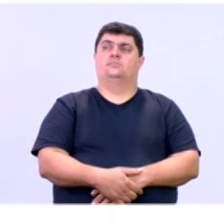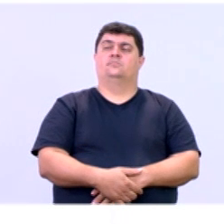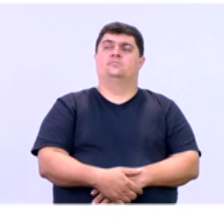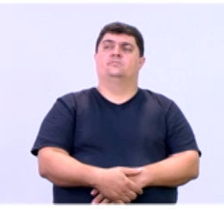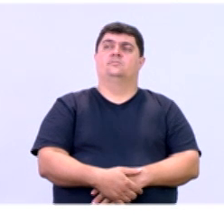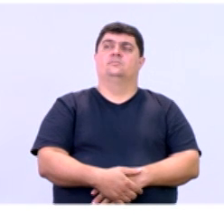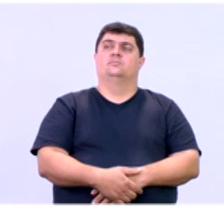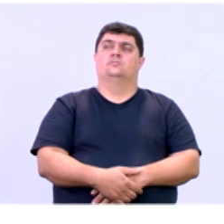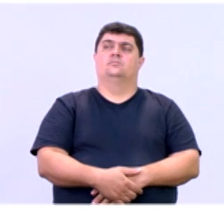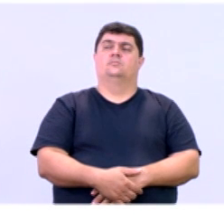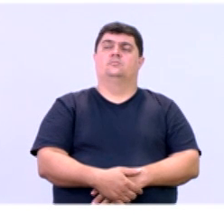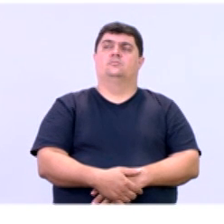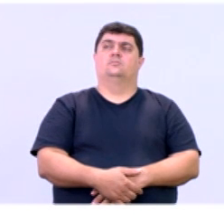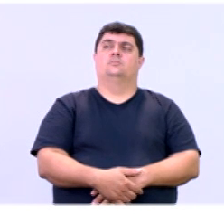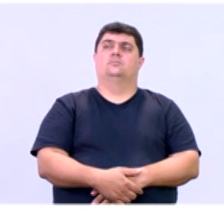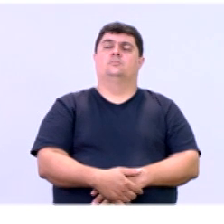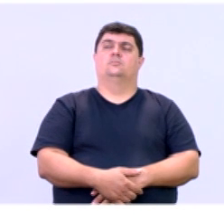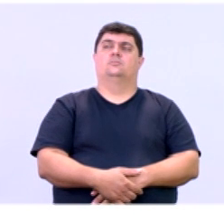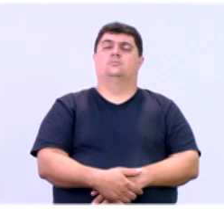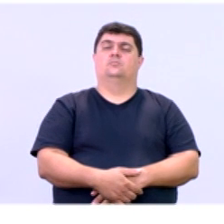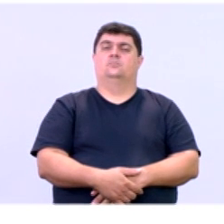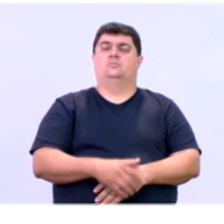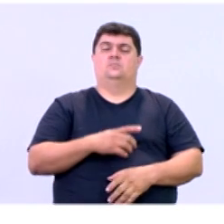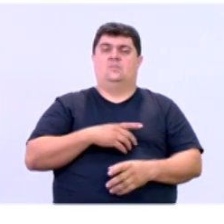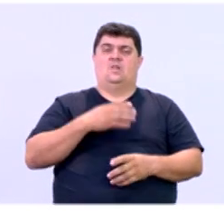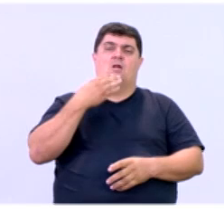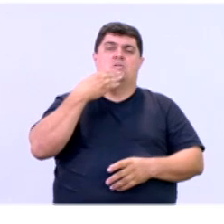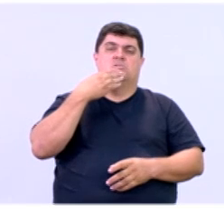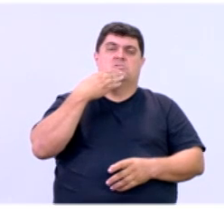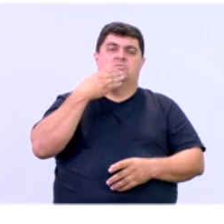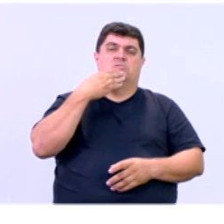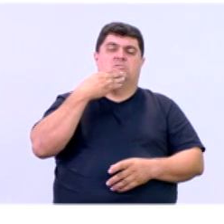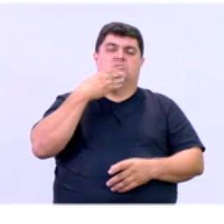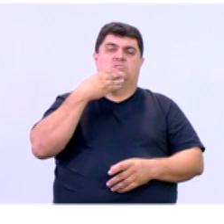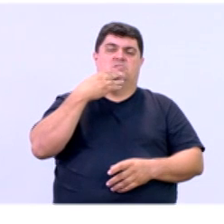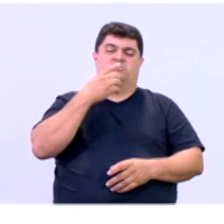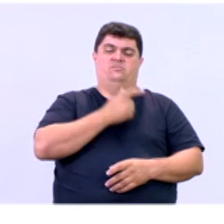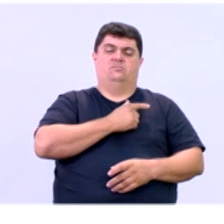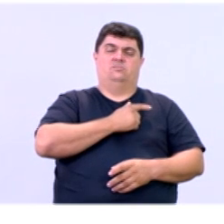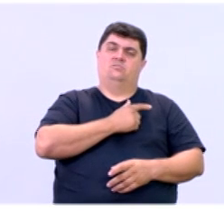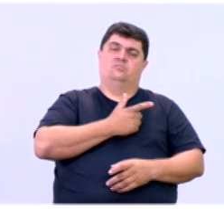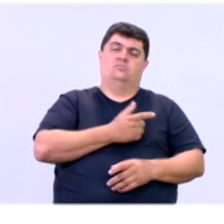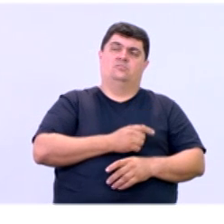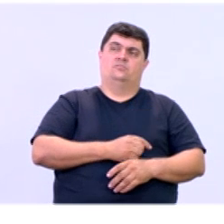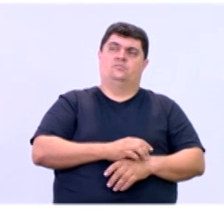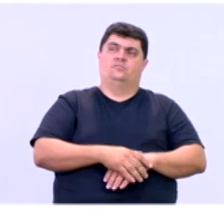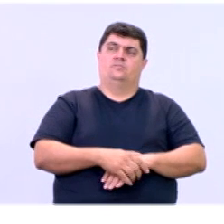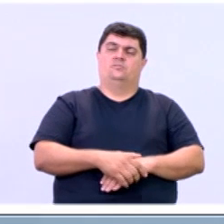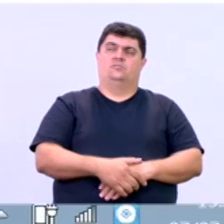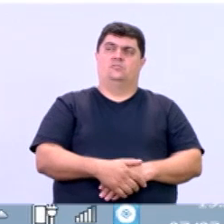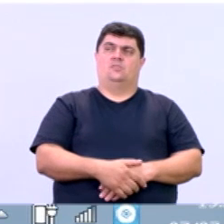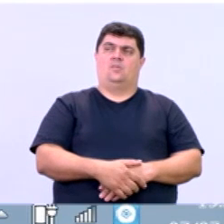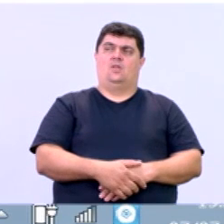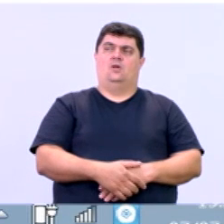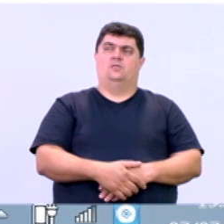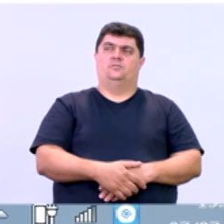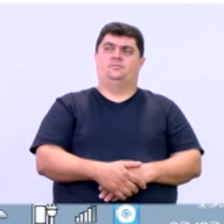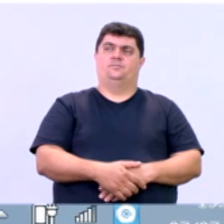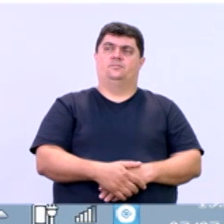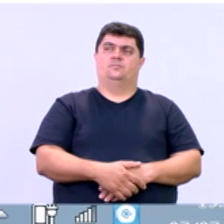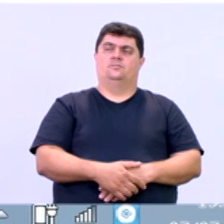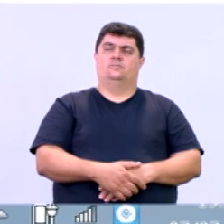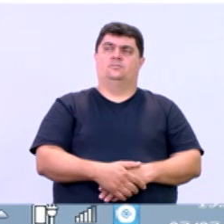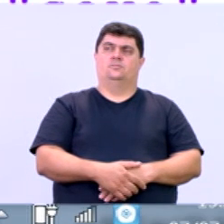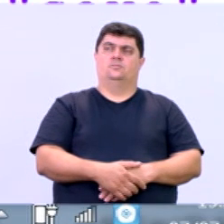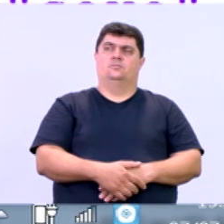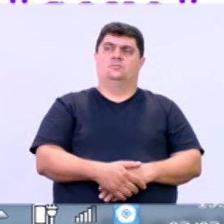Tá aqui, quebrei. Ah, ainda visualmente não ficou interessante. Vou lá, coloco outra quebra de